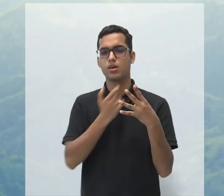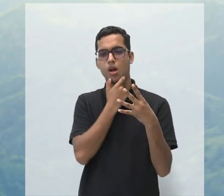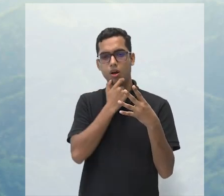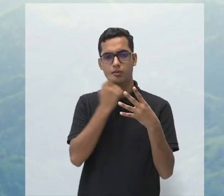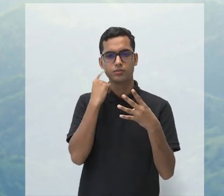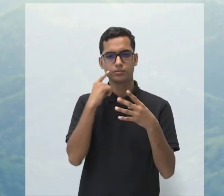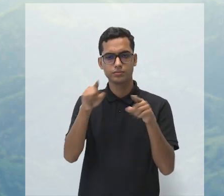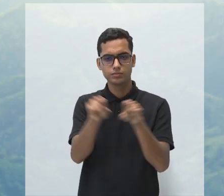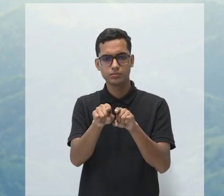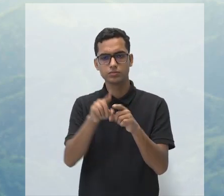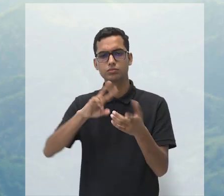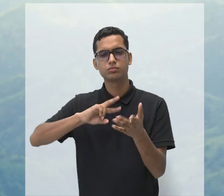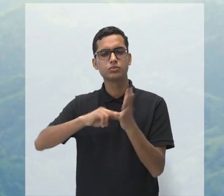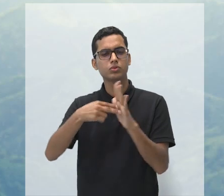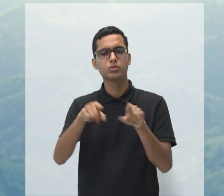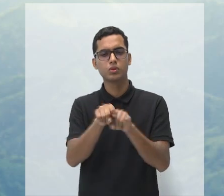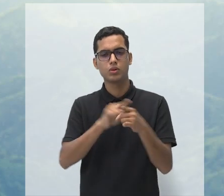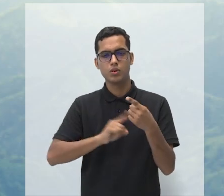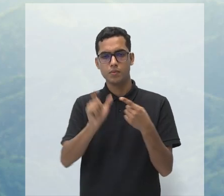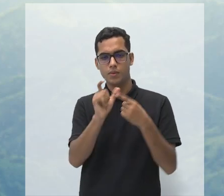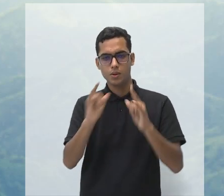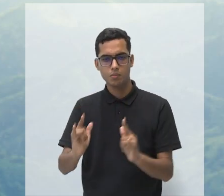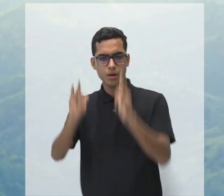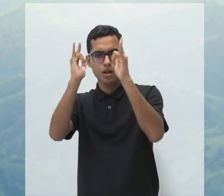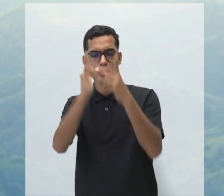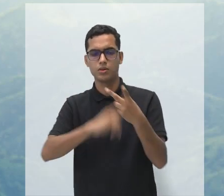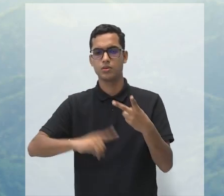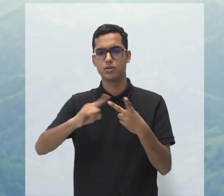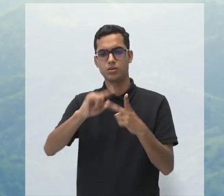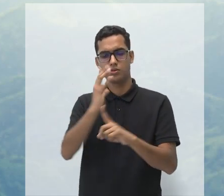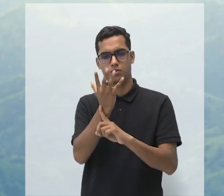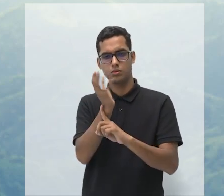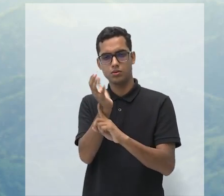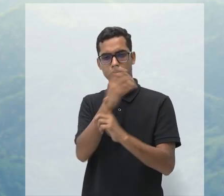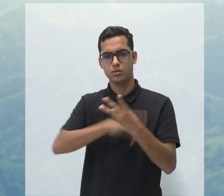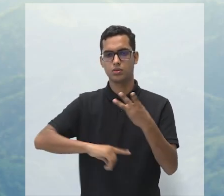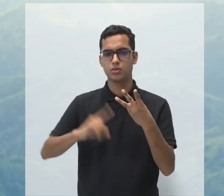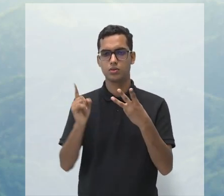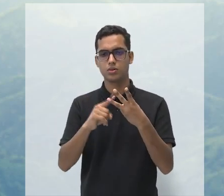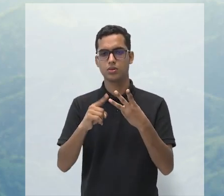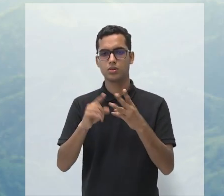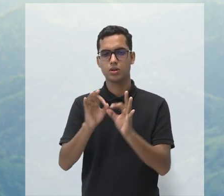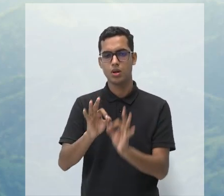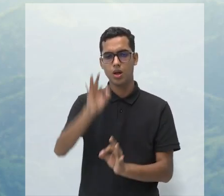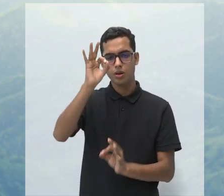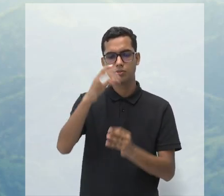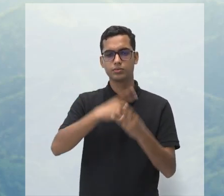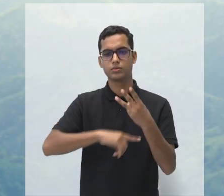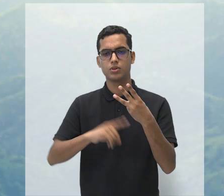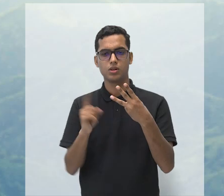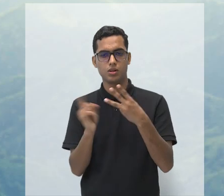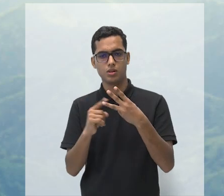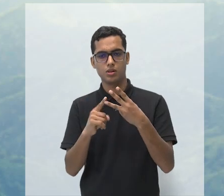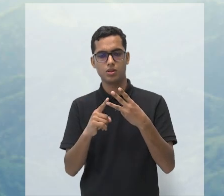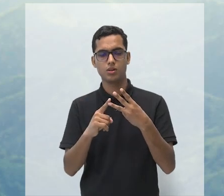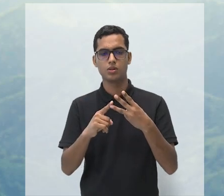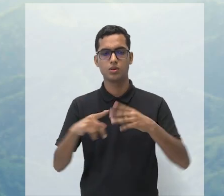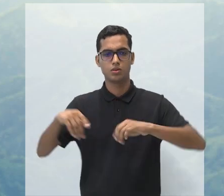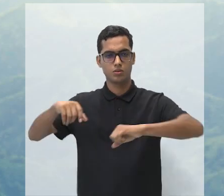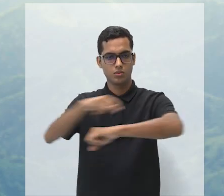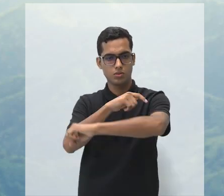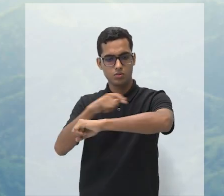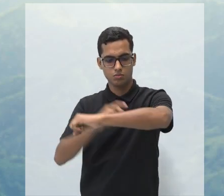significam respectivamente prédio, antenas, pontes e terra, que são lugares onde os esportistas